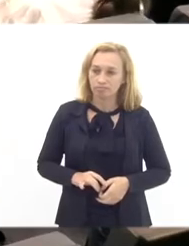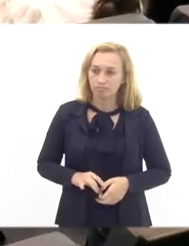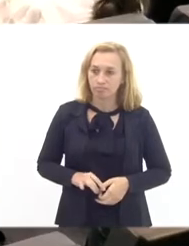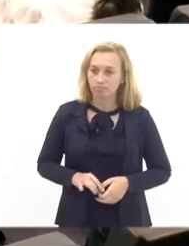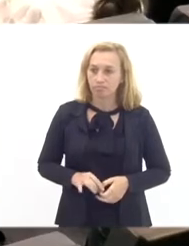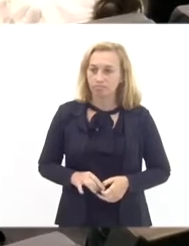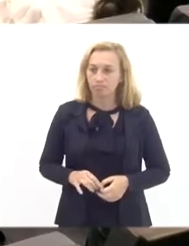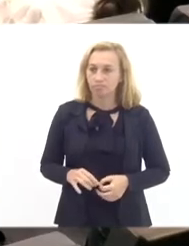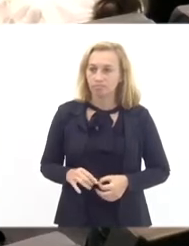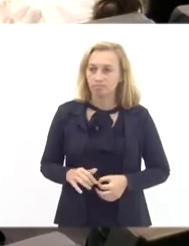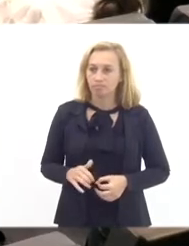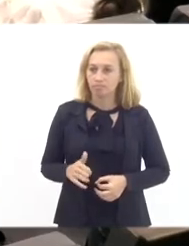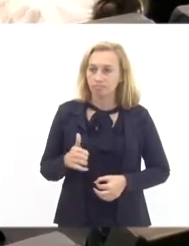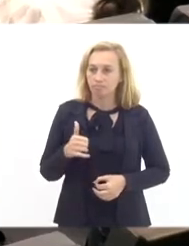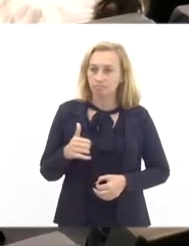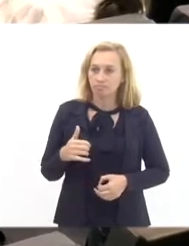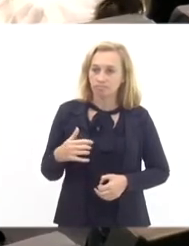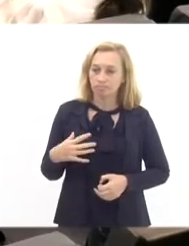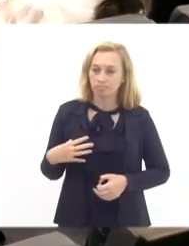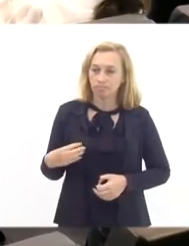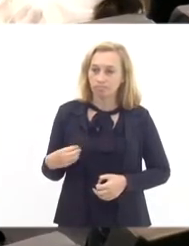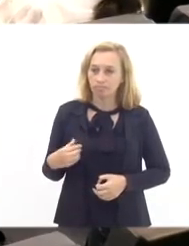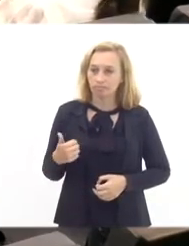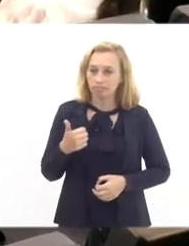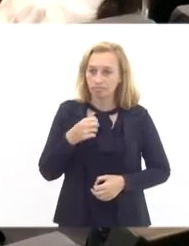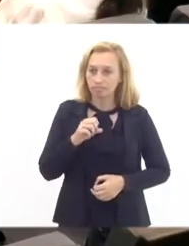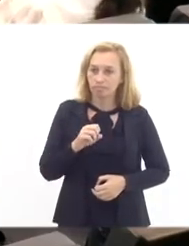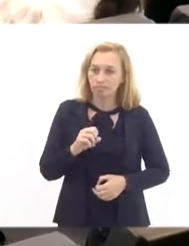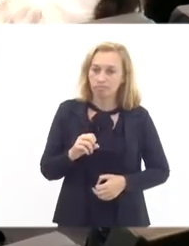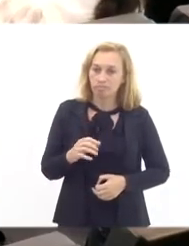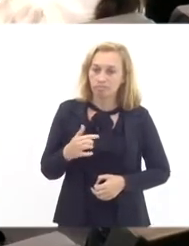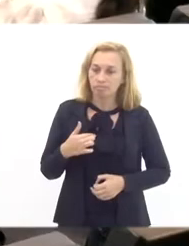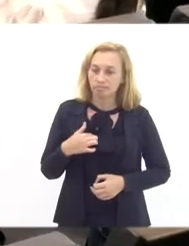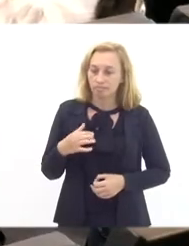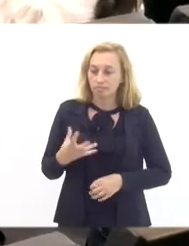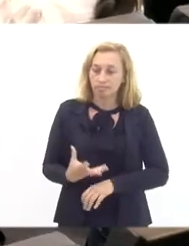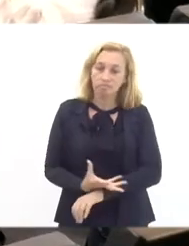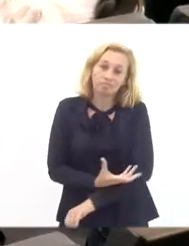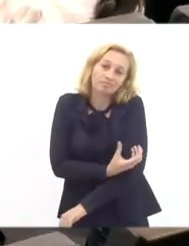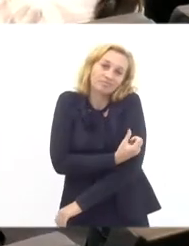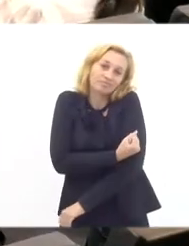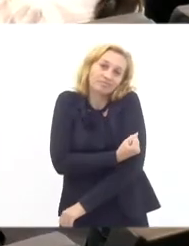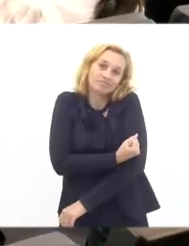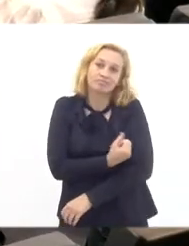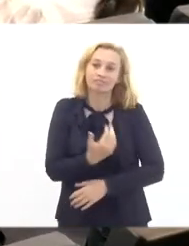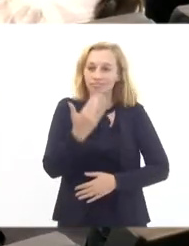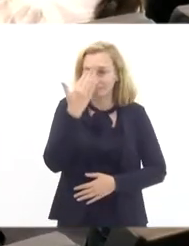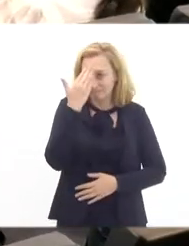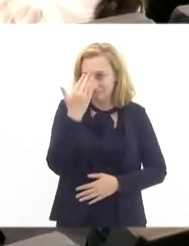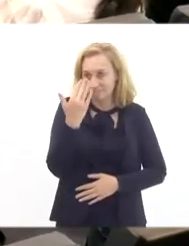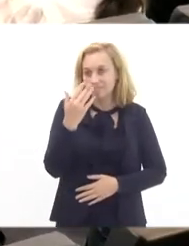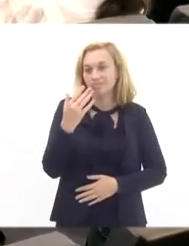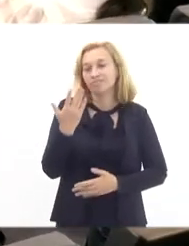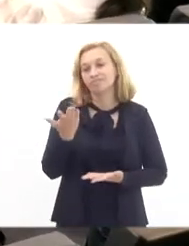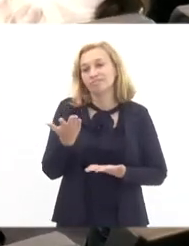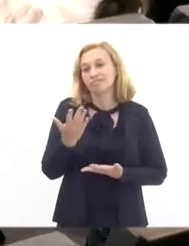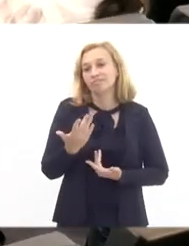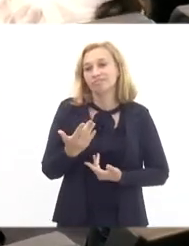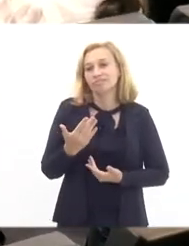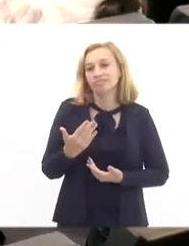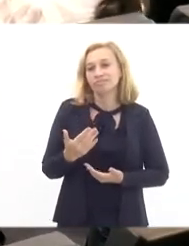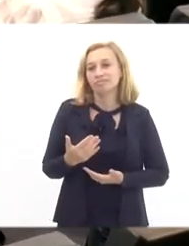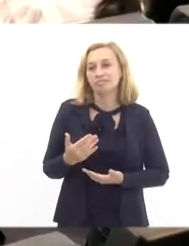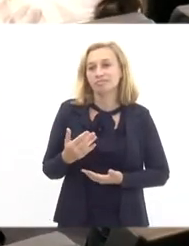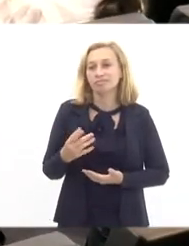É filha e mãe, aí fica assim, né? Gente, eu estou muito emocionada. Acredito que Cleise e todo mundo que está nesse